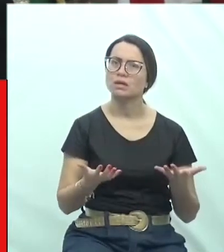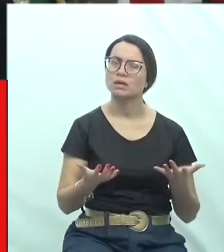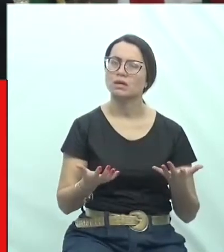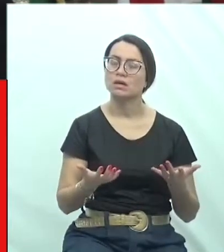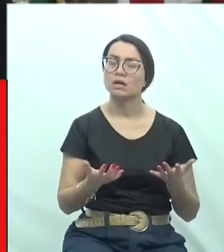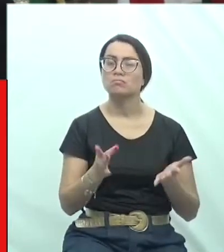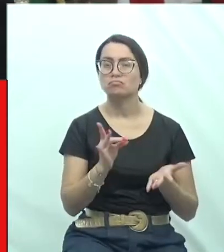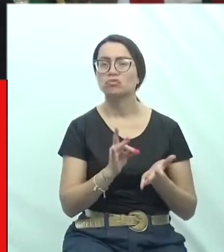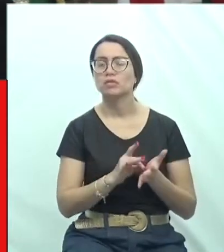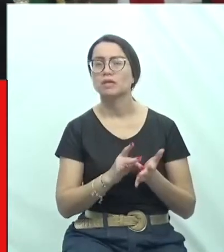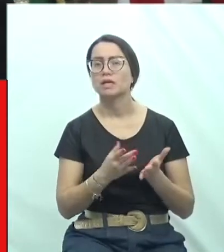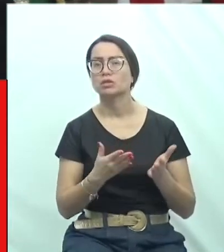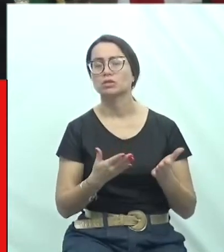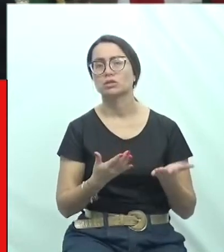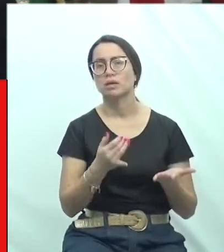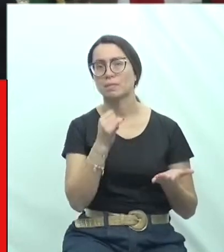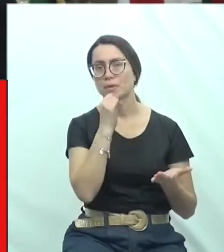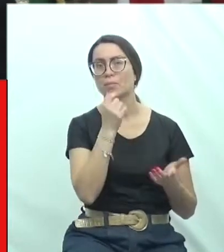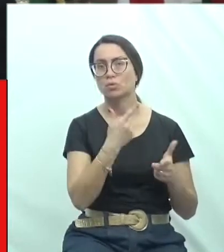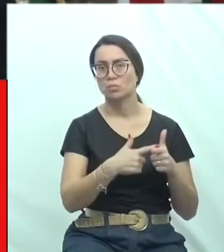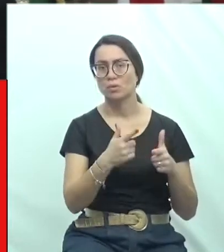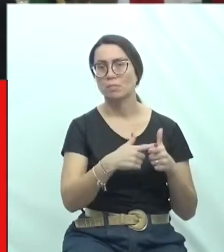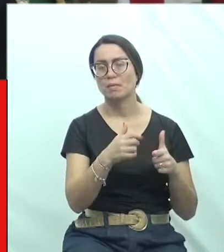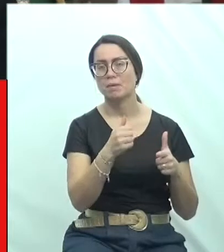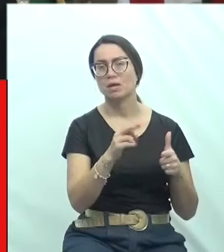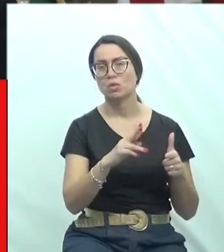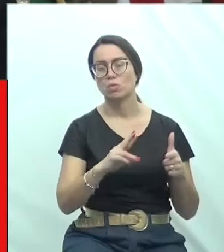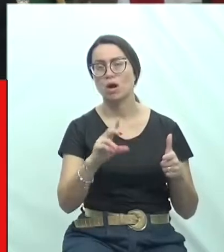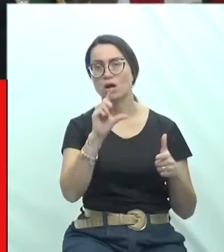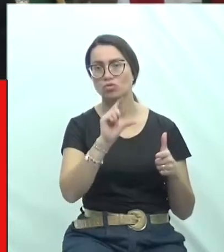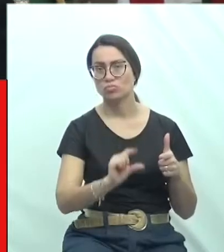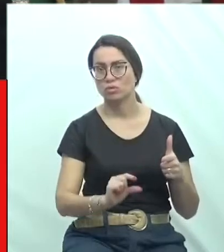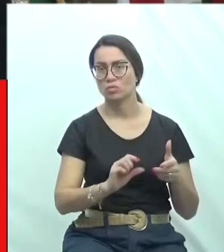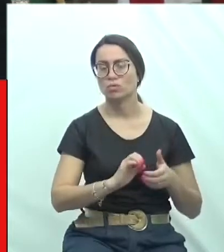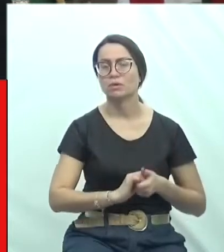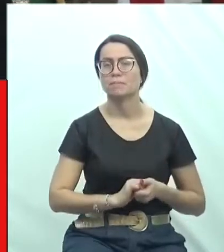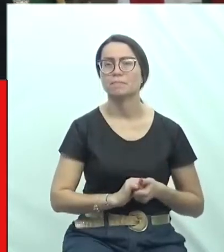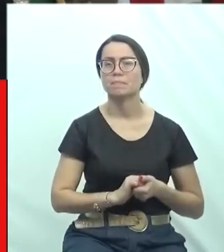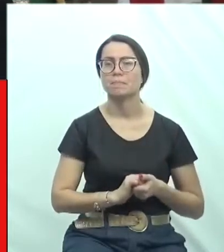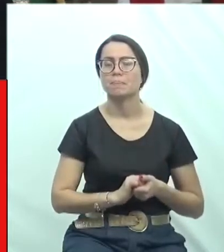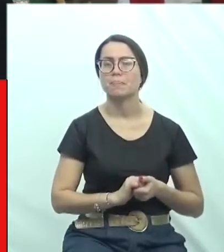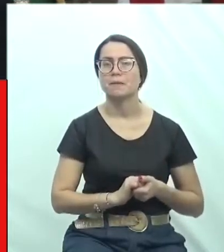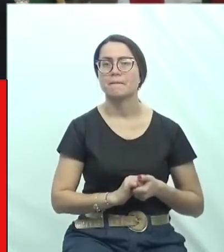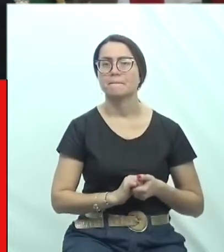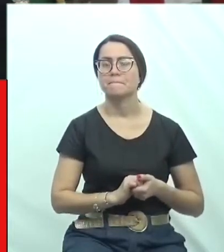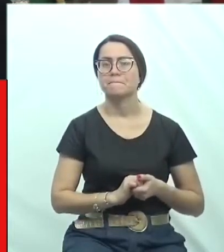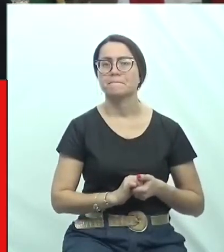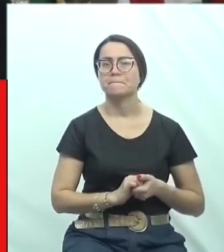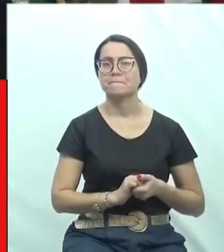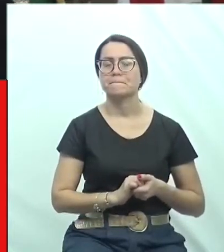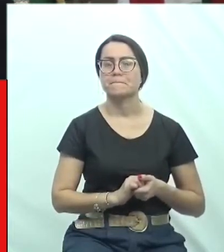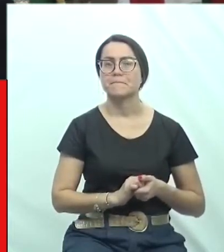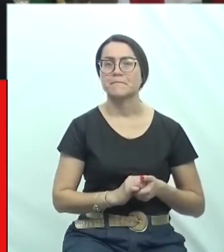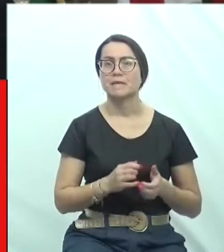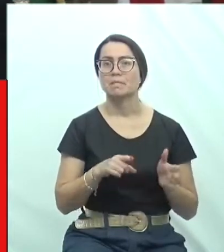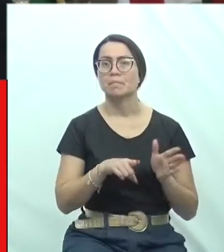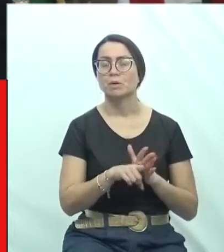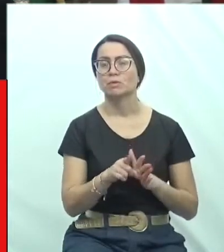impacto do ar quando chega nas casas, quando passa pelo hidrômetro, existe esse ar.